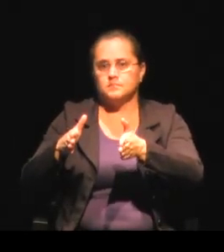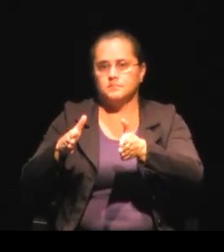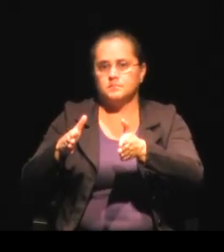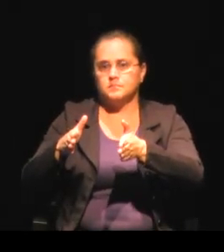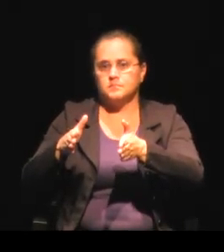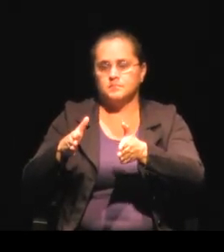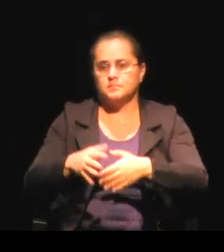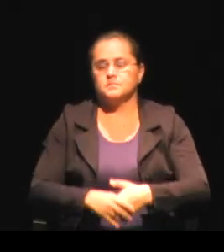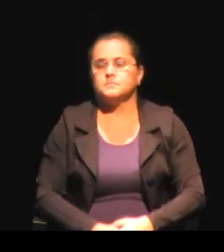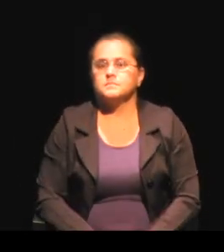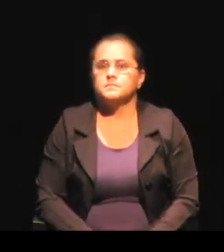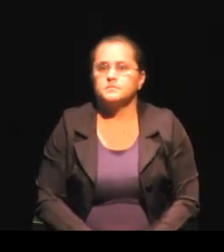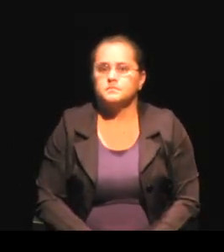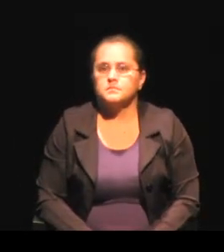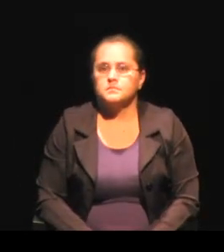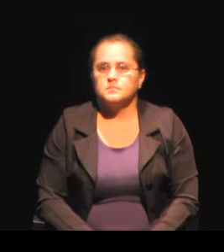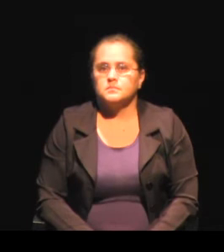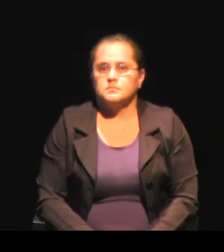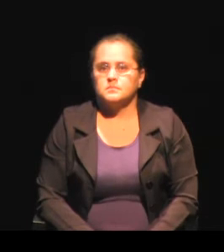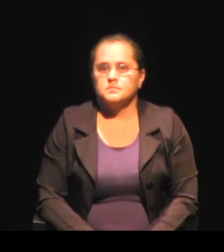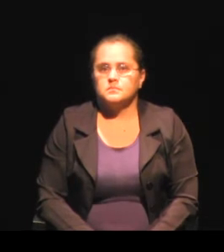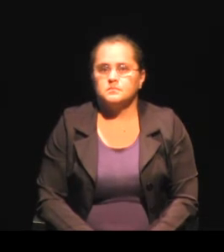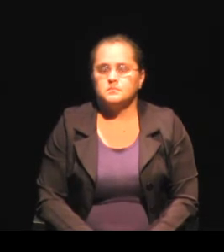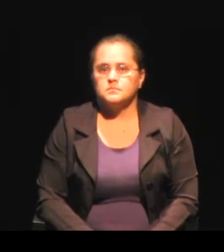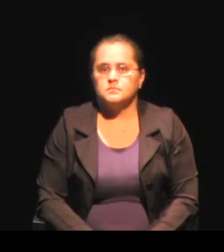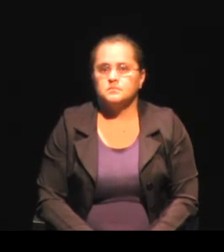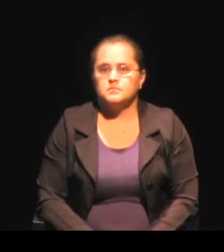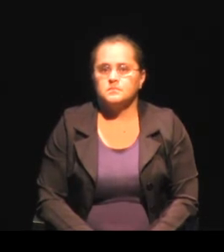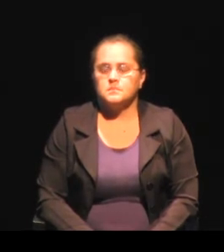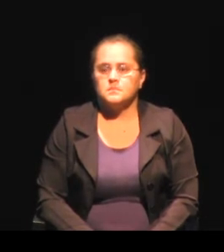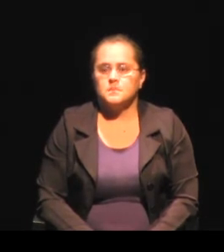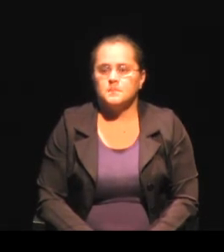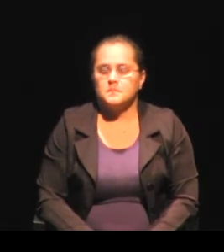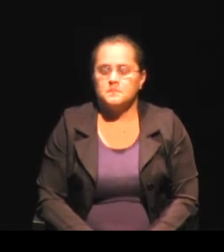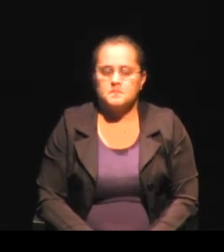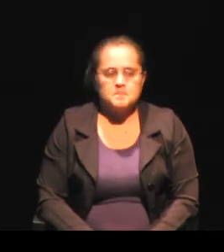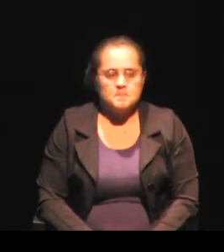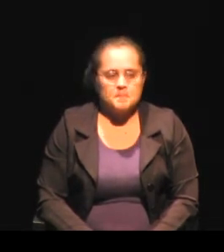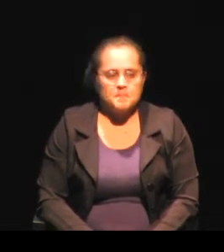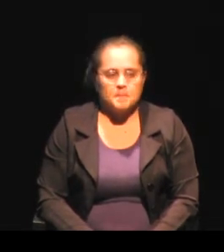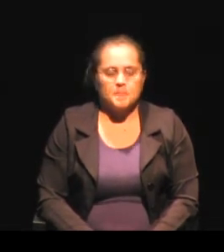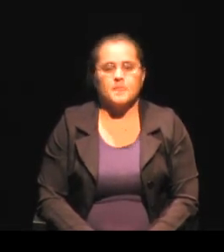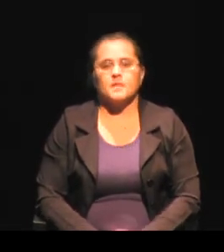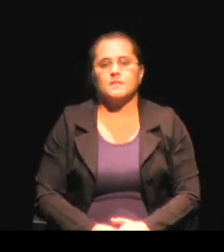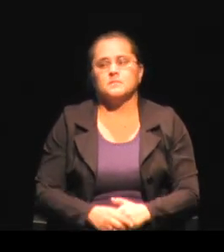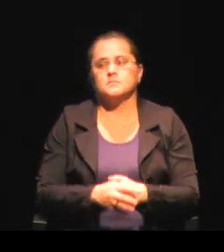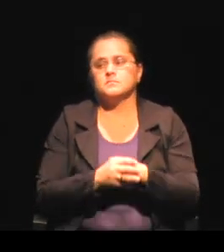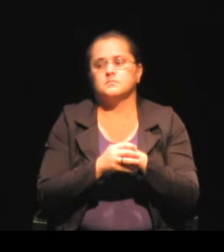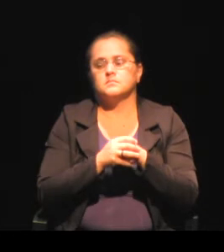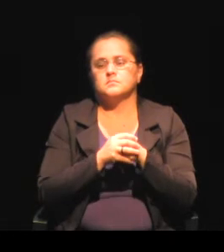que é um rio da integração, né, brasileira e tudo mais. A gente faz um córregozinho aqui assim